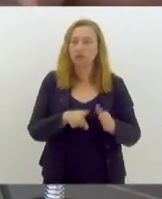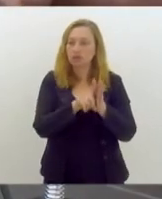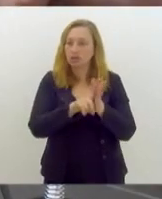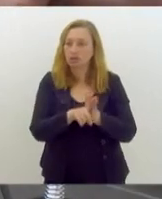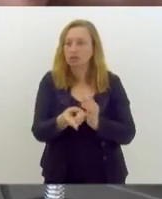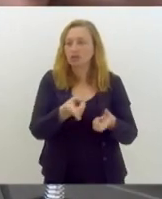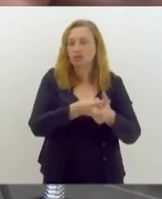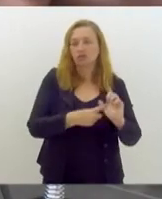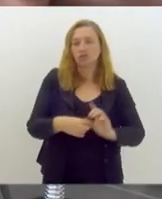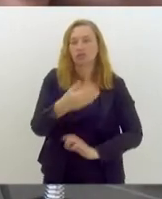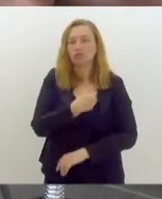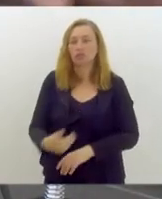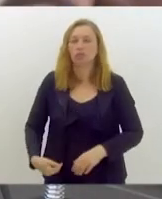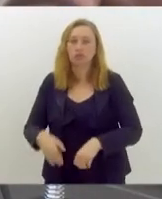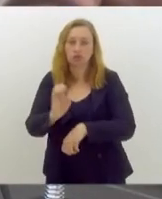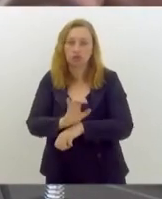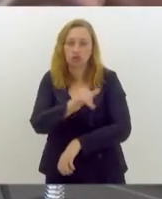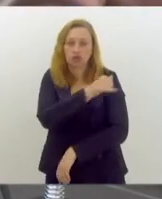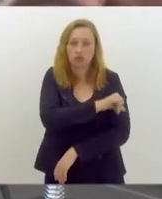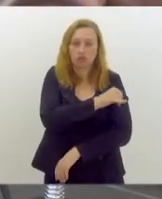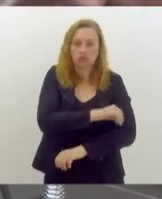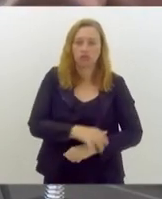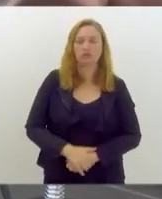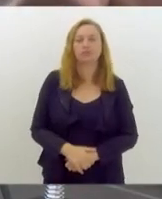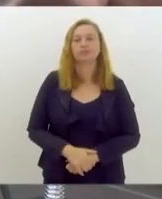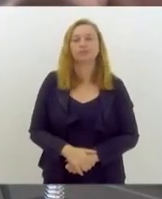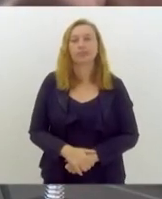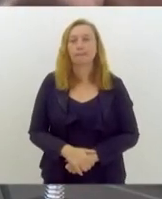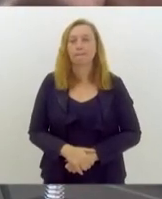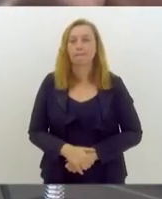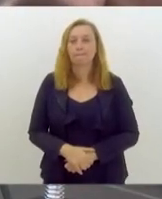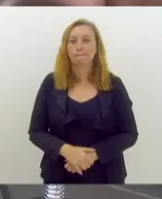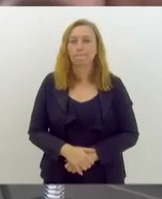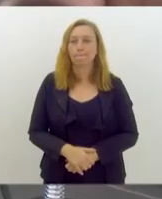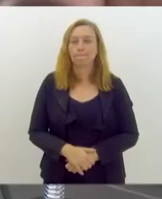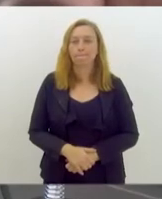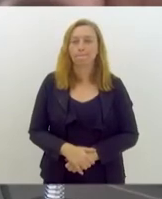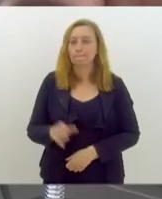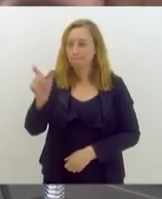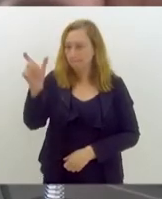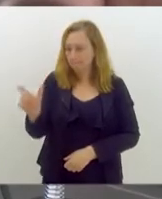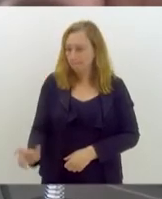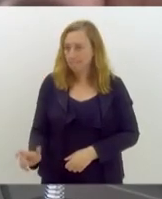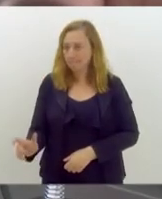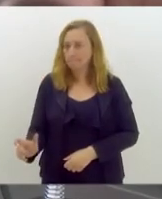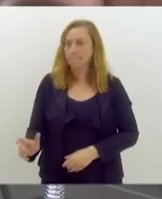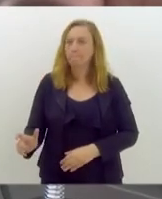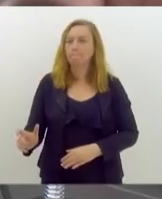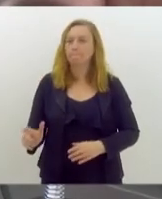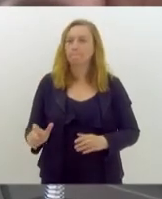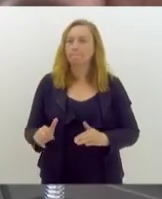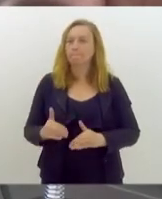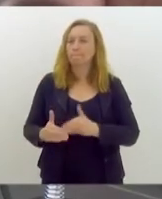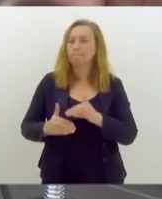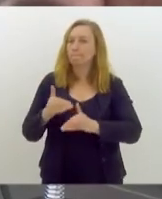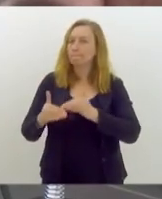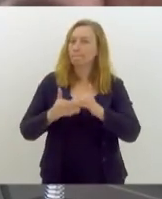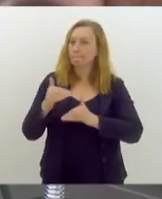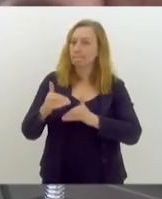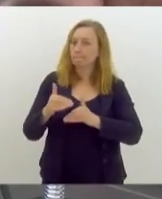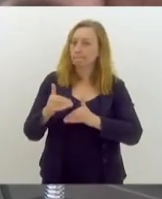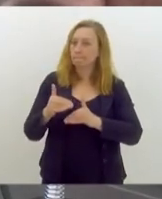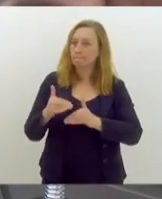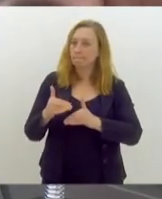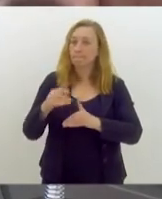da dívida pública do Estado do Rio de Janeiro seu perfil a evolução e